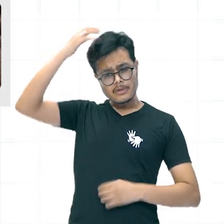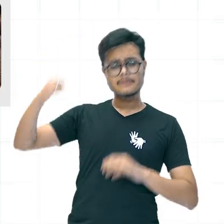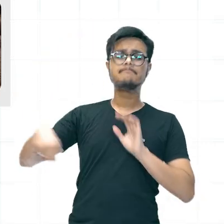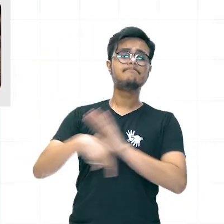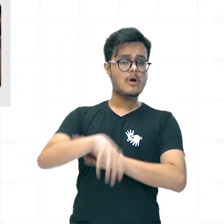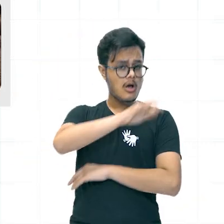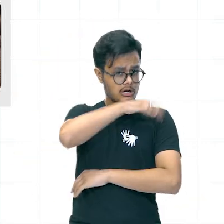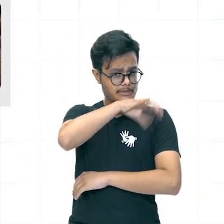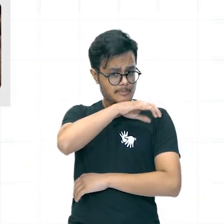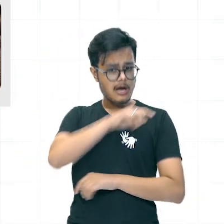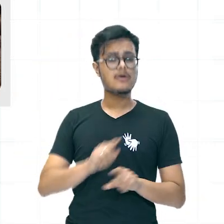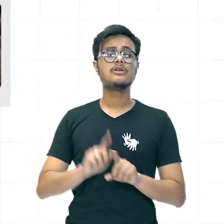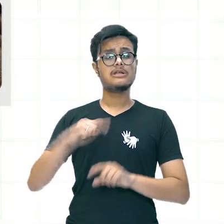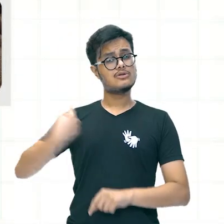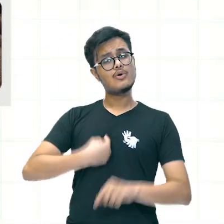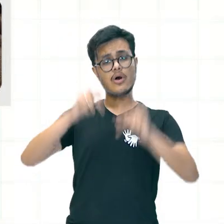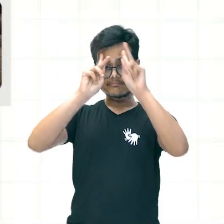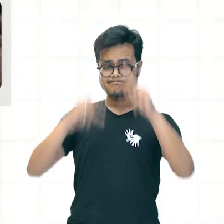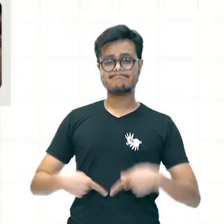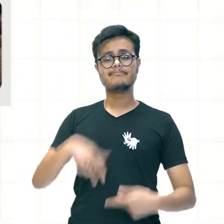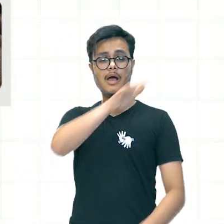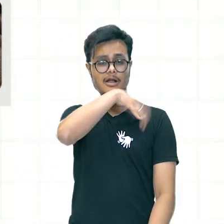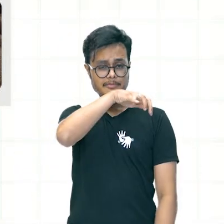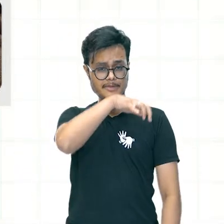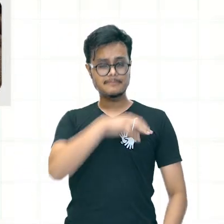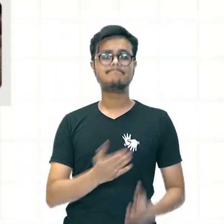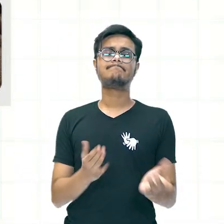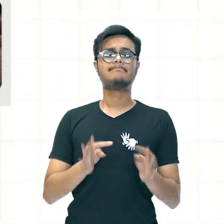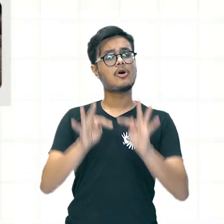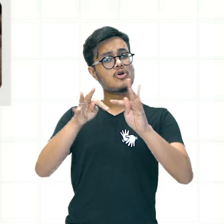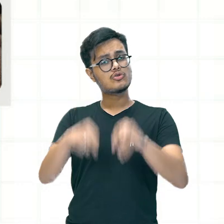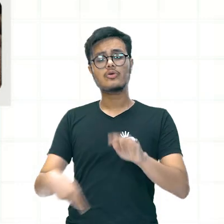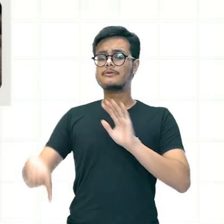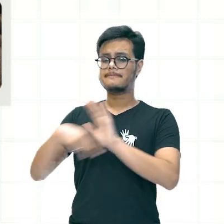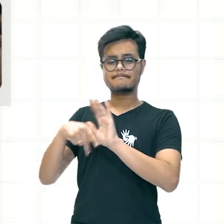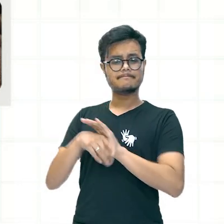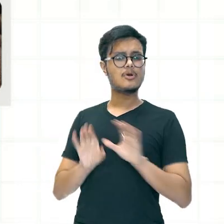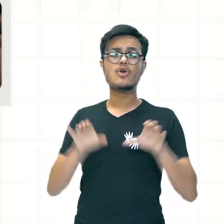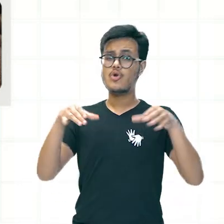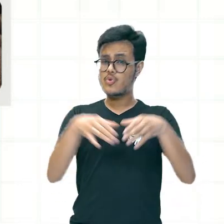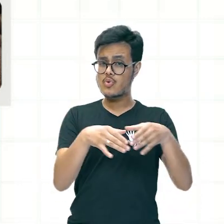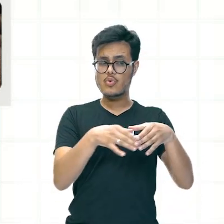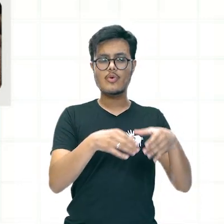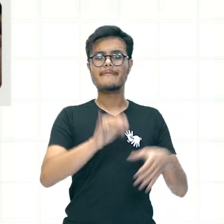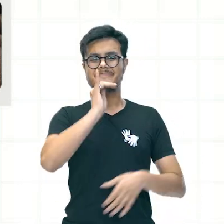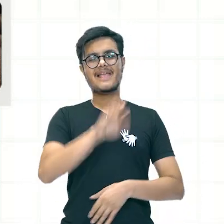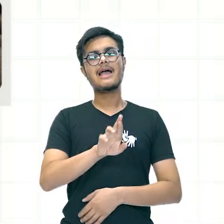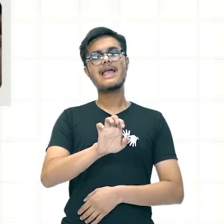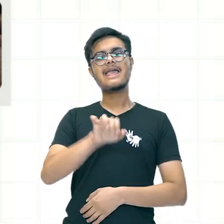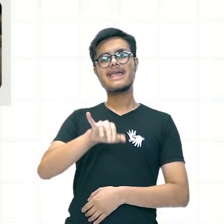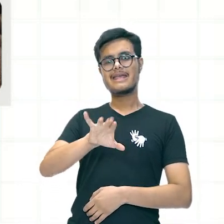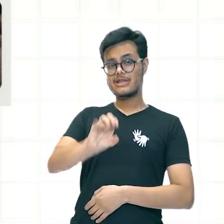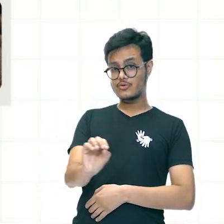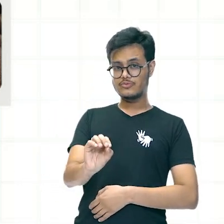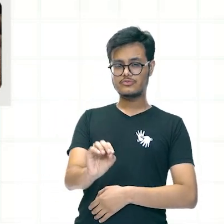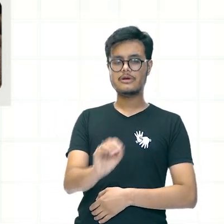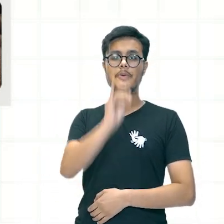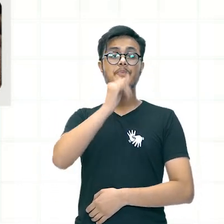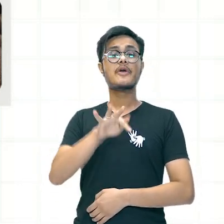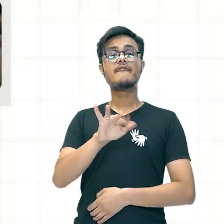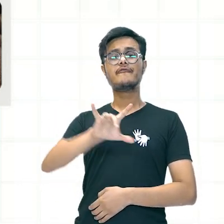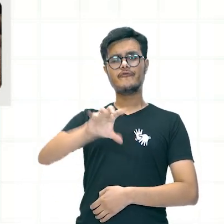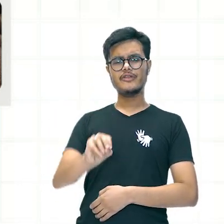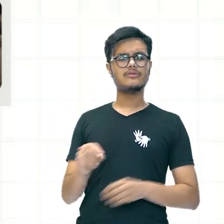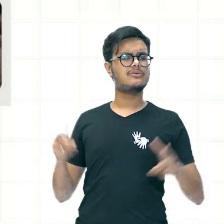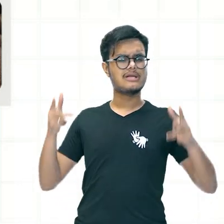chimpanzé também pertence ao reino animal e o ser humano. Então, todos eles estão classificados no mesmo reino. Já no filo, também estão